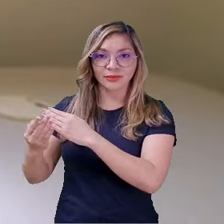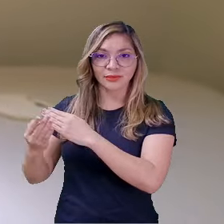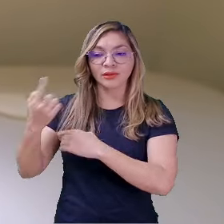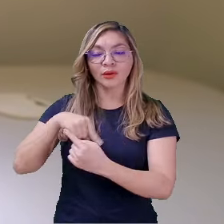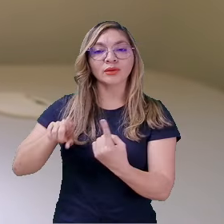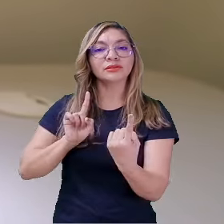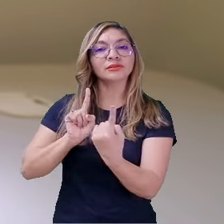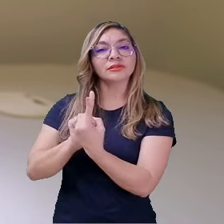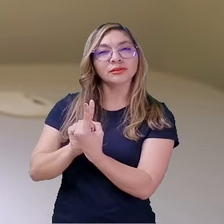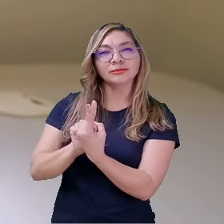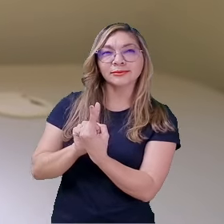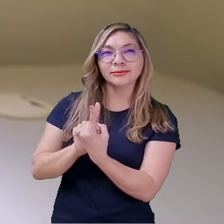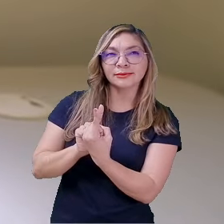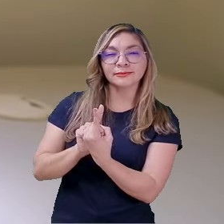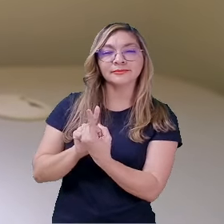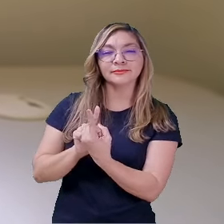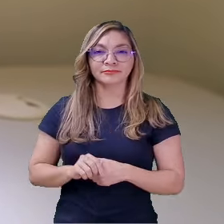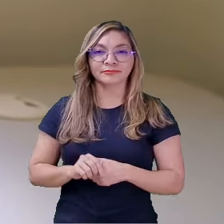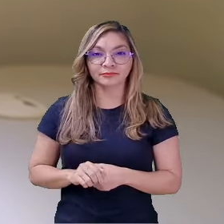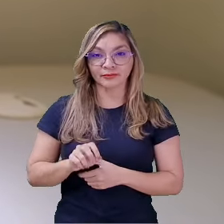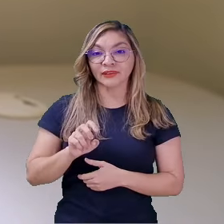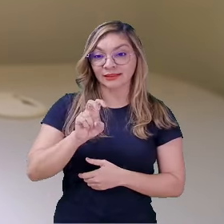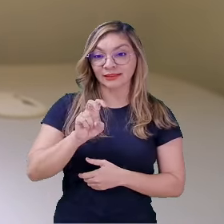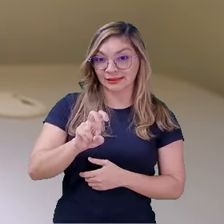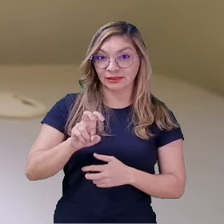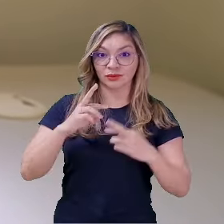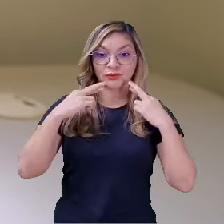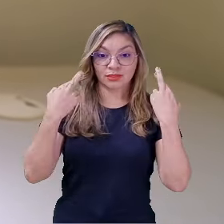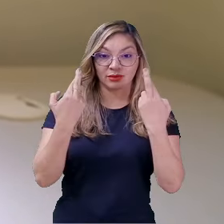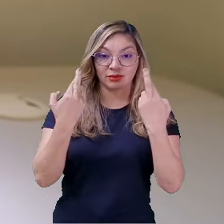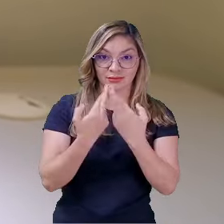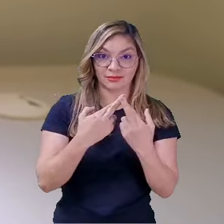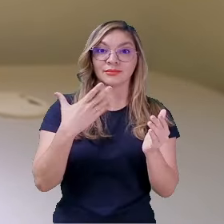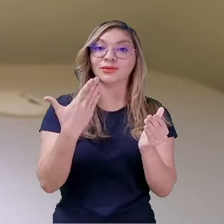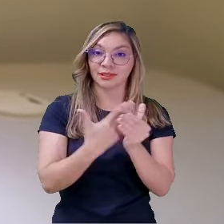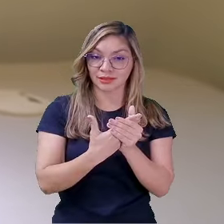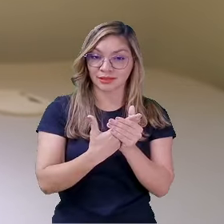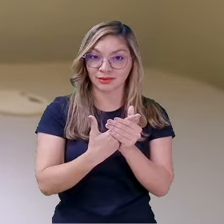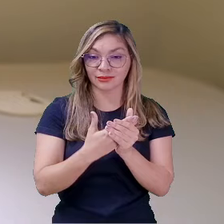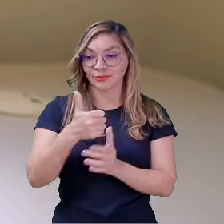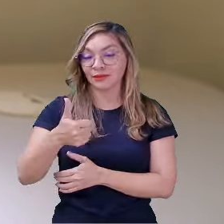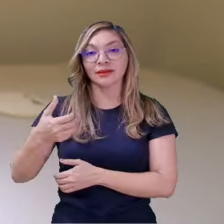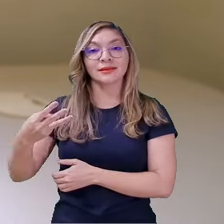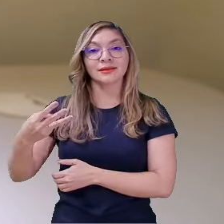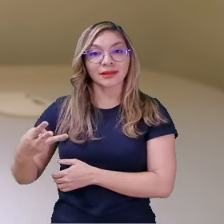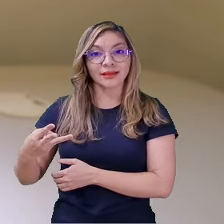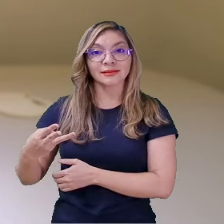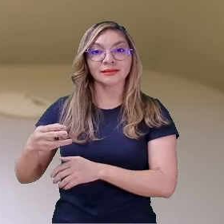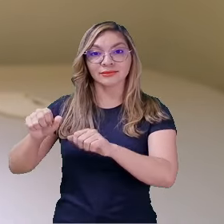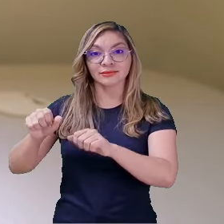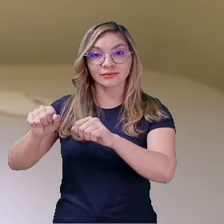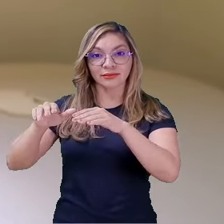de 5 audiências em processo e 13 audiências em